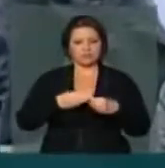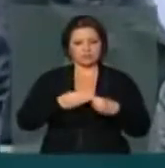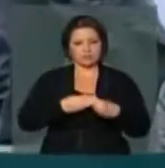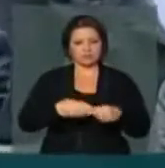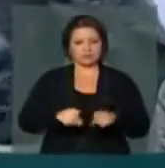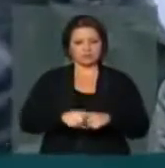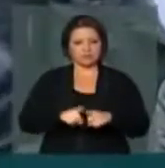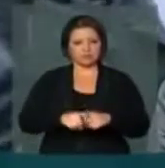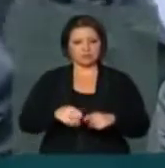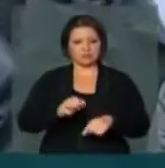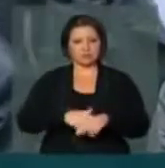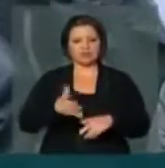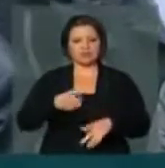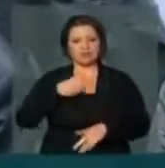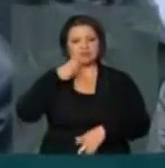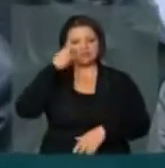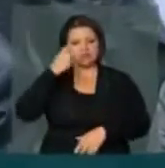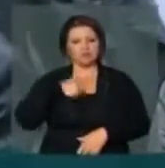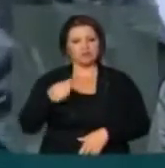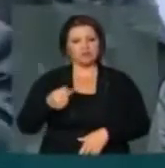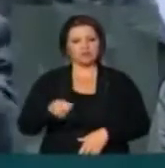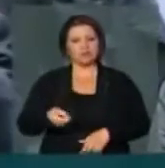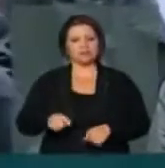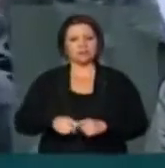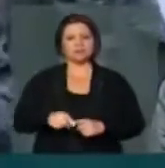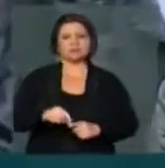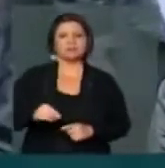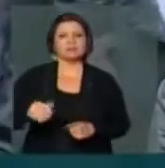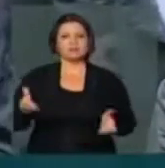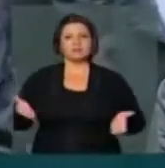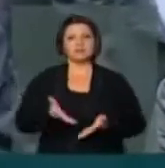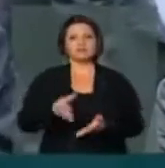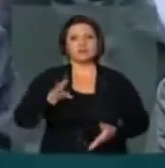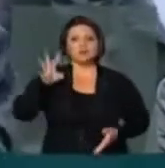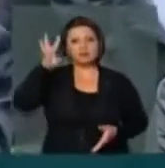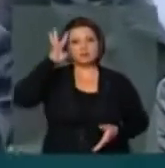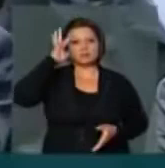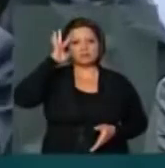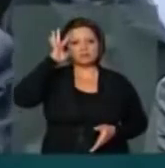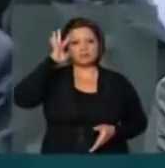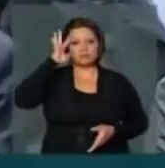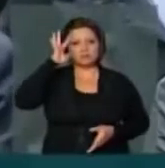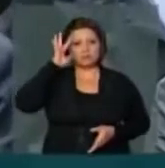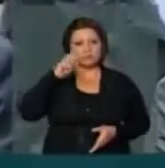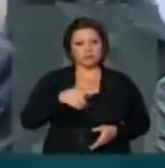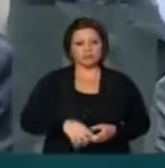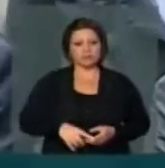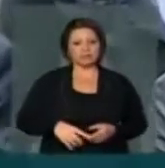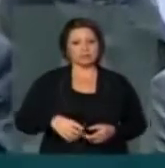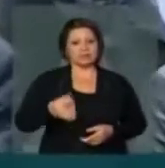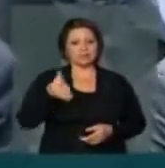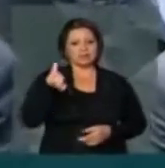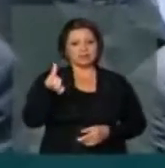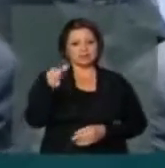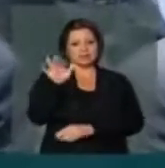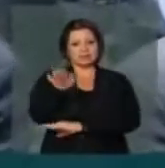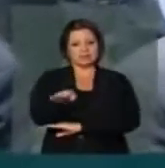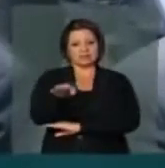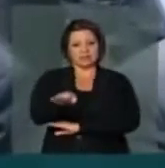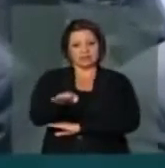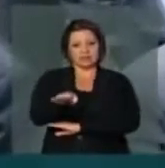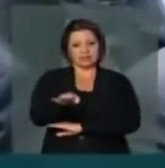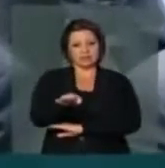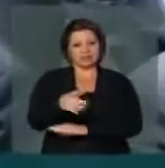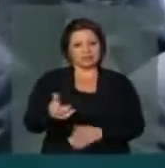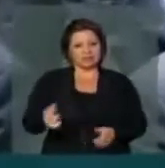Municípios seria vergonhoso numa quarta-feira às dezoito horas não